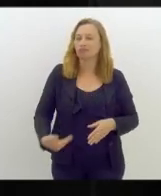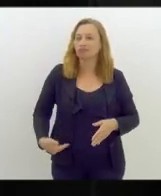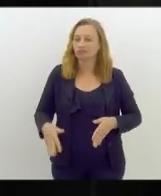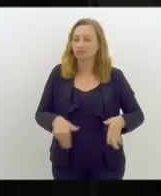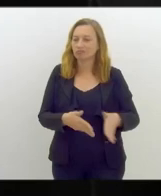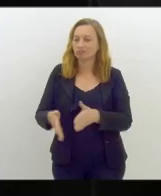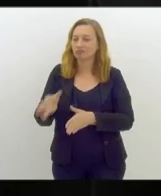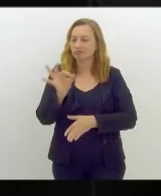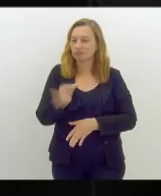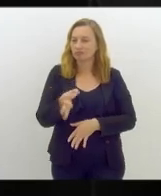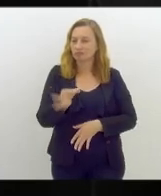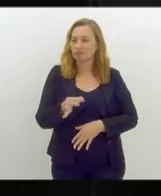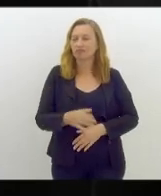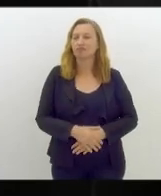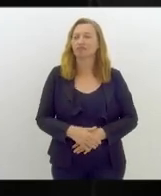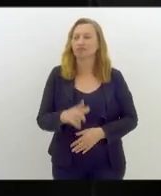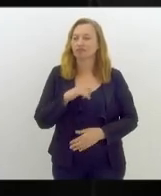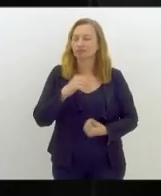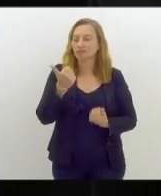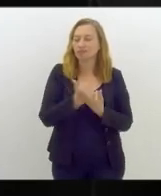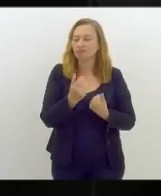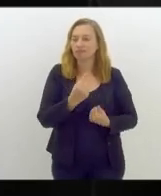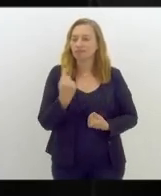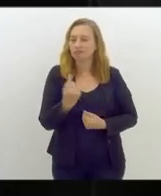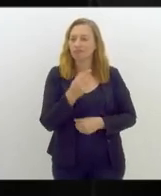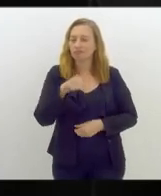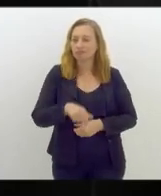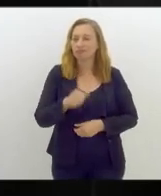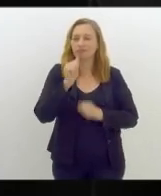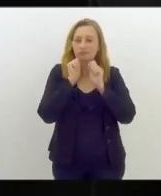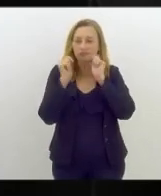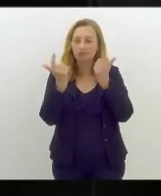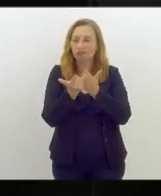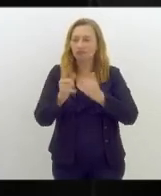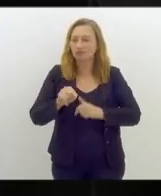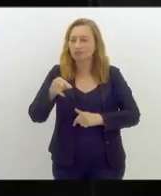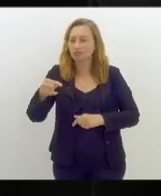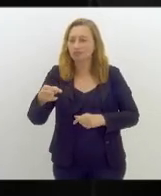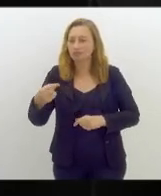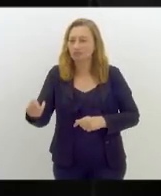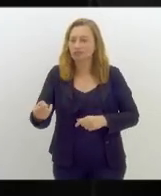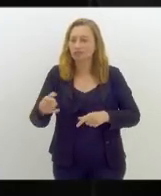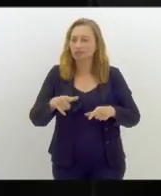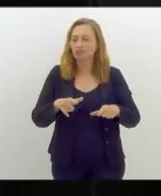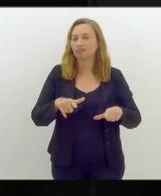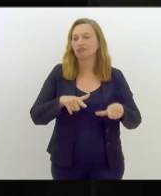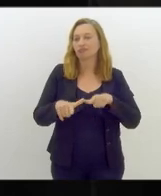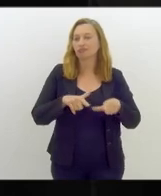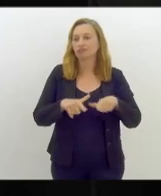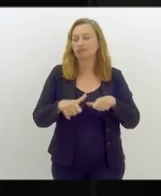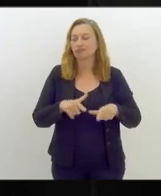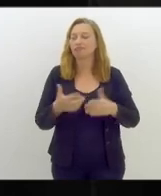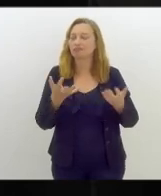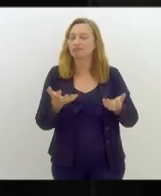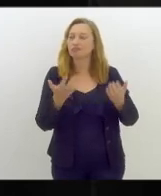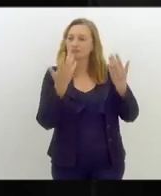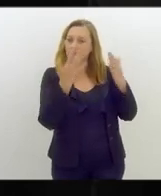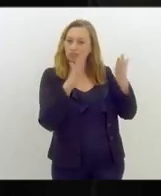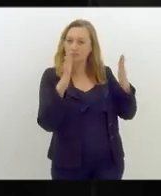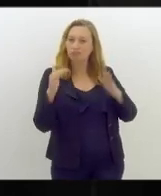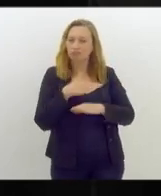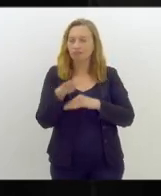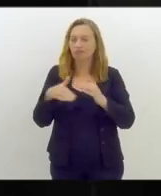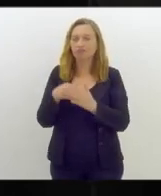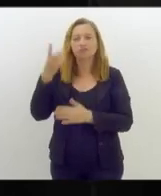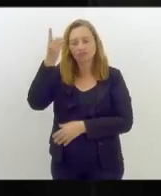certo e terá o nosso apoio aqui na Alerj nesse próximo mandato. Quero parabenizar todos